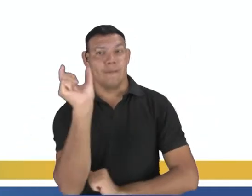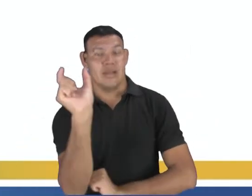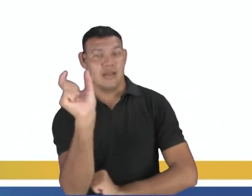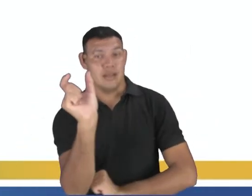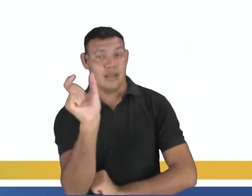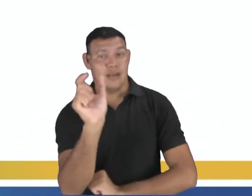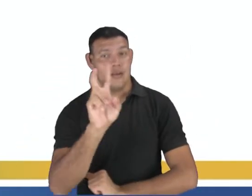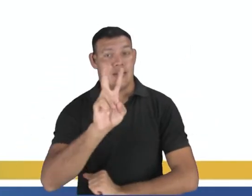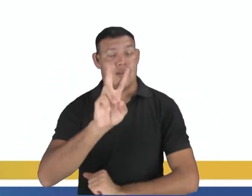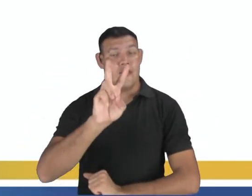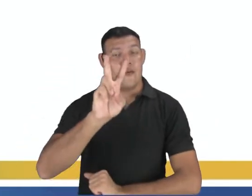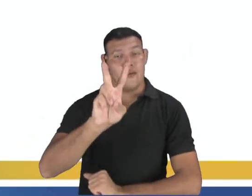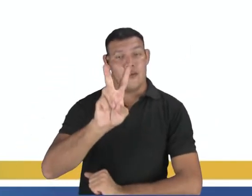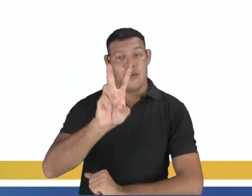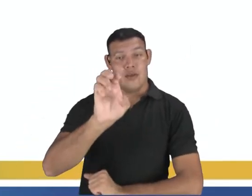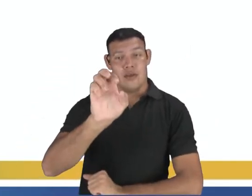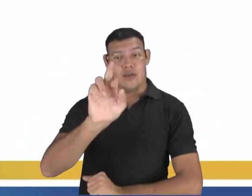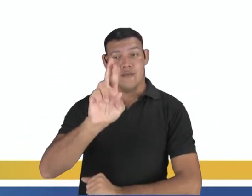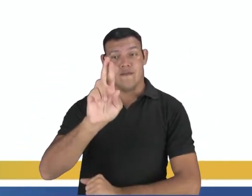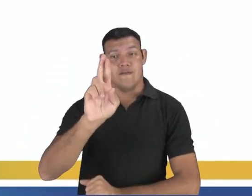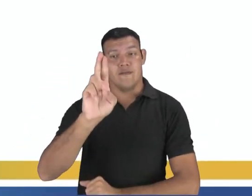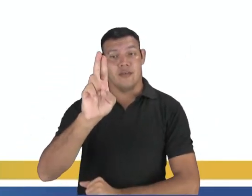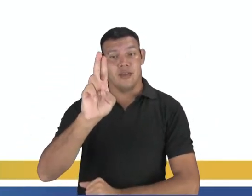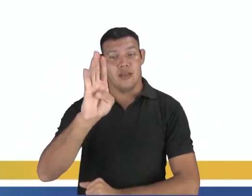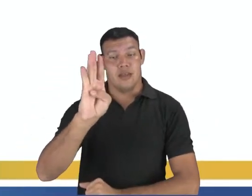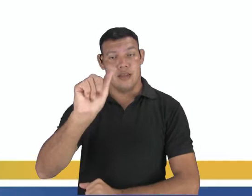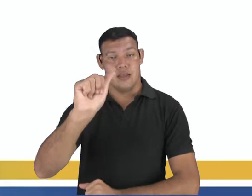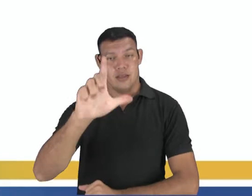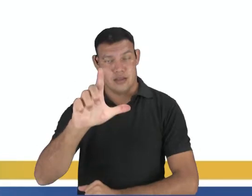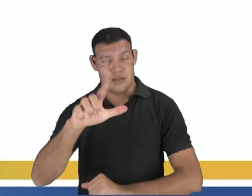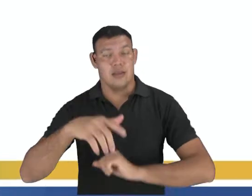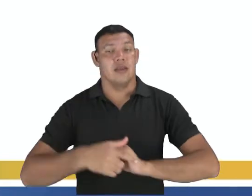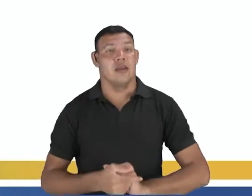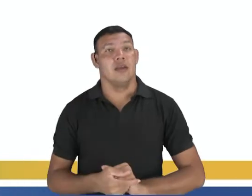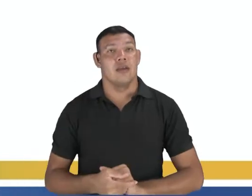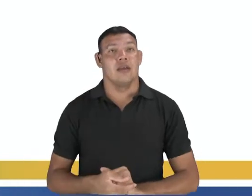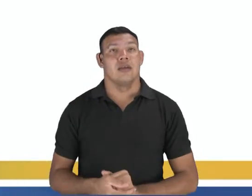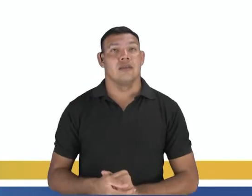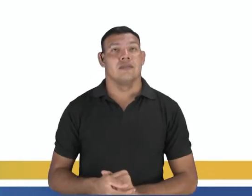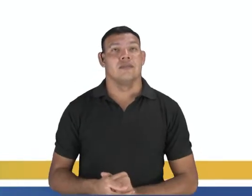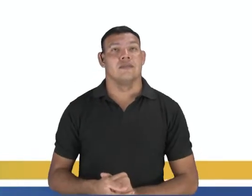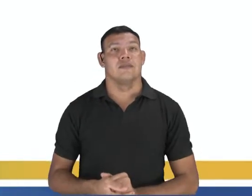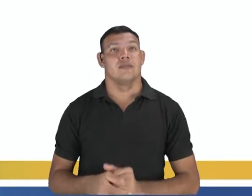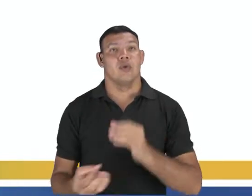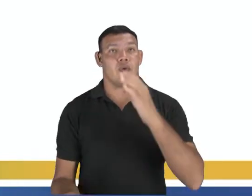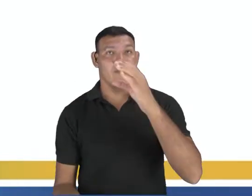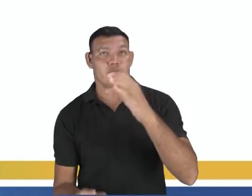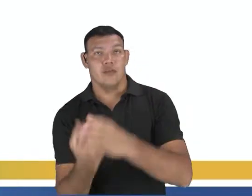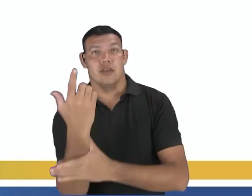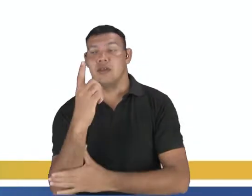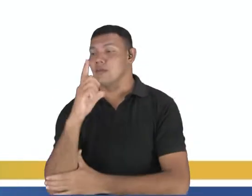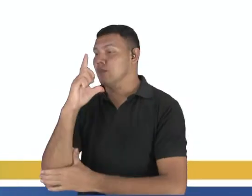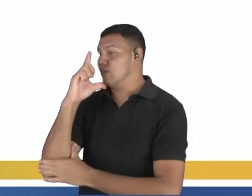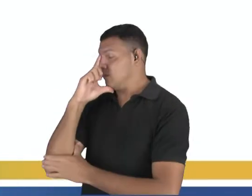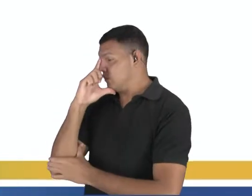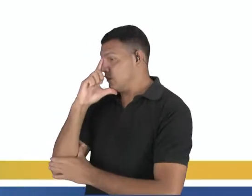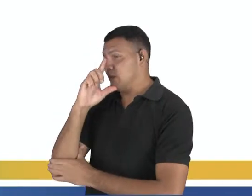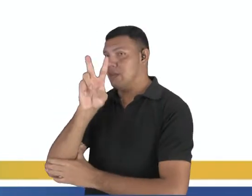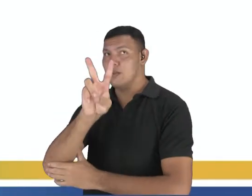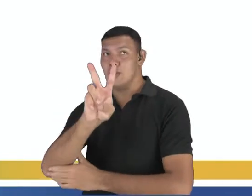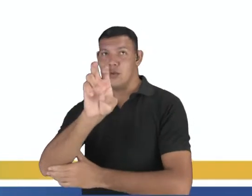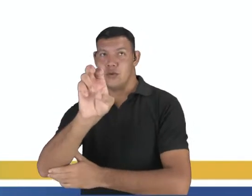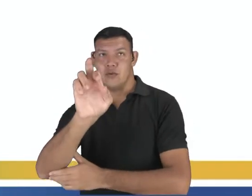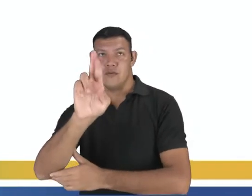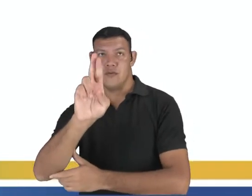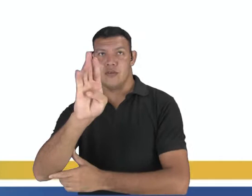tem origem do latim verbale, proveniente de verbo, que quer dizer palavra. Linguagem